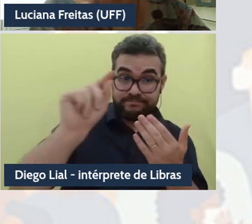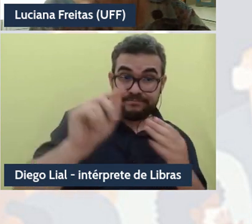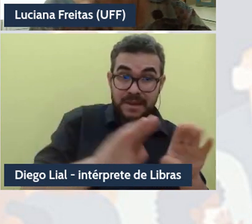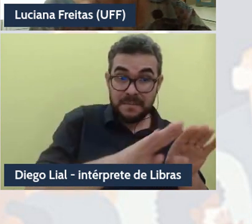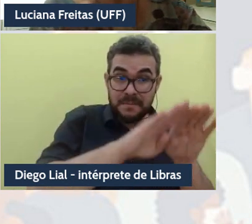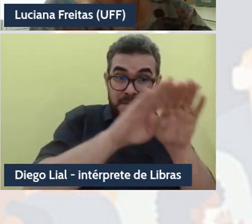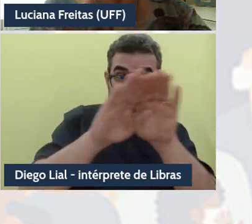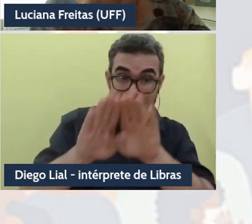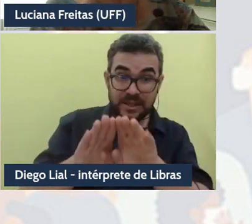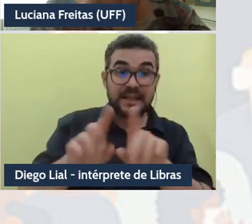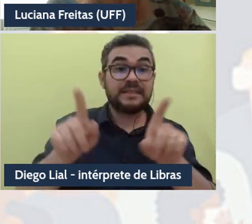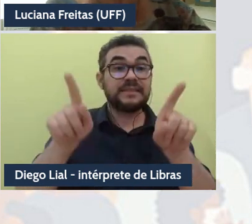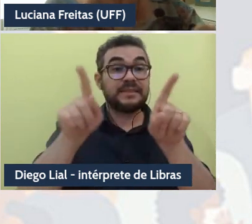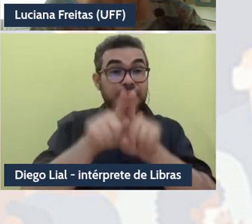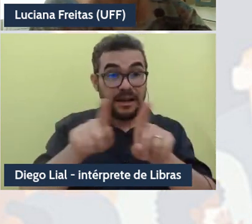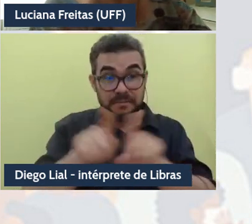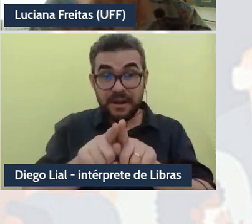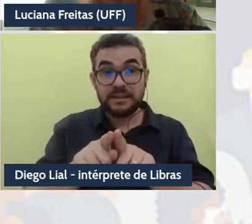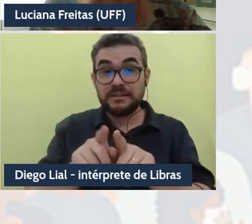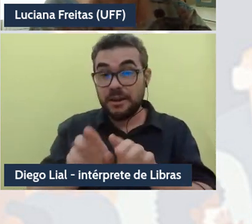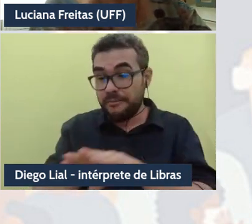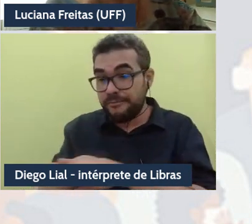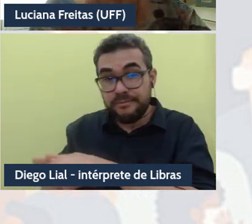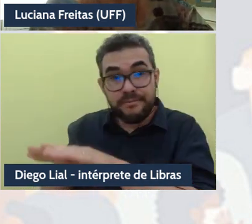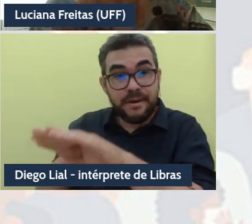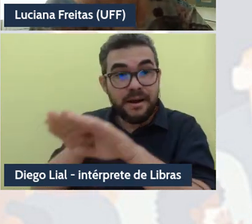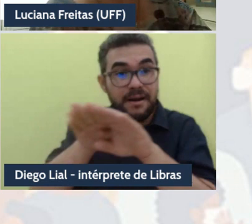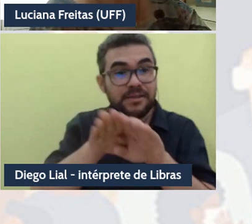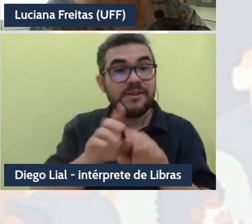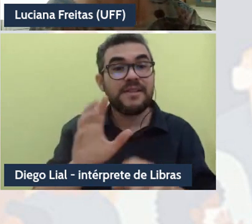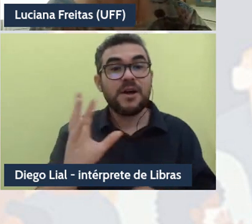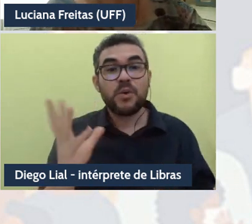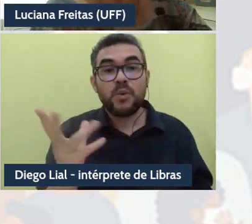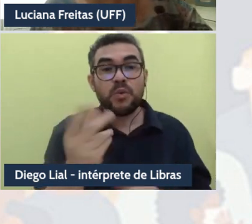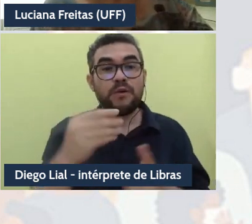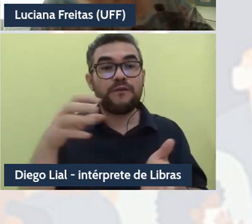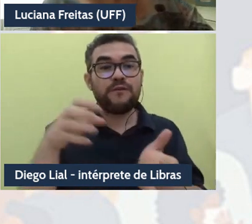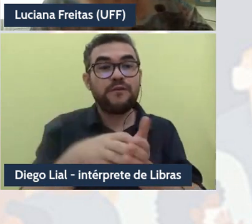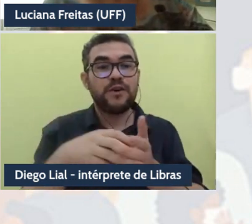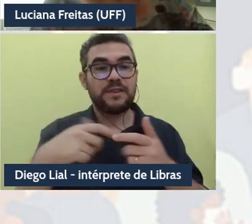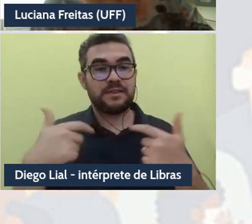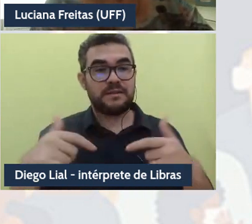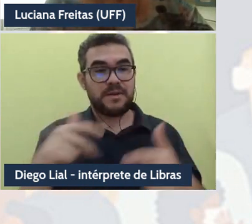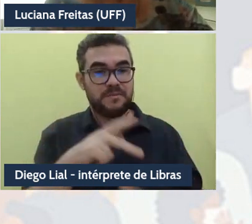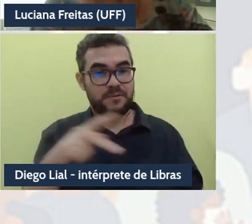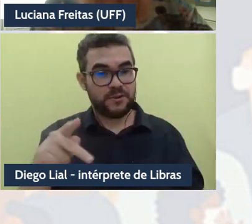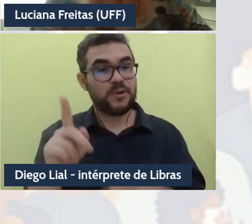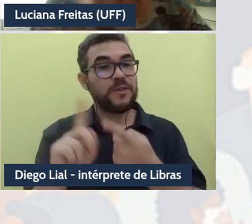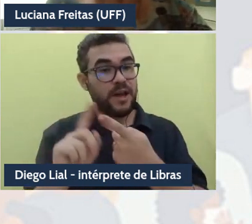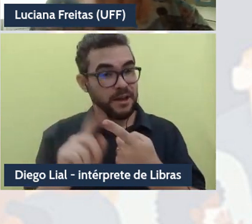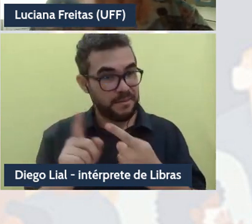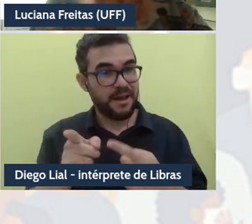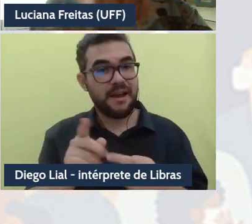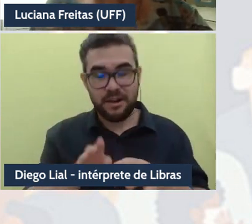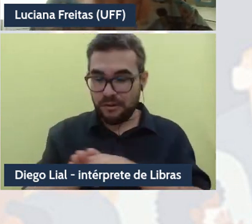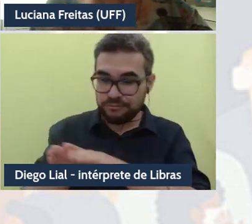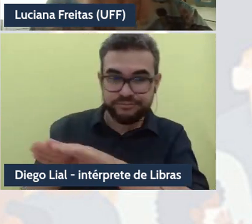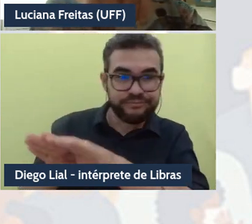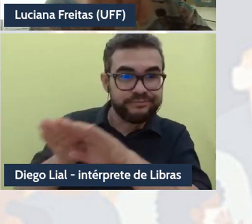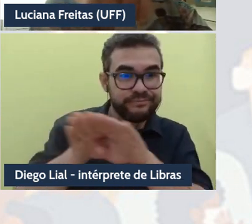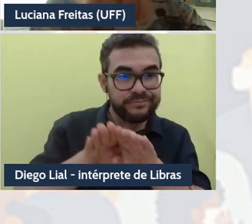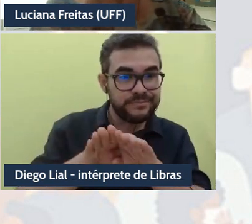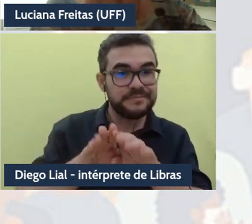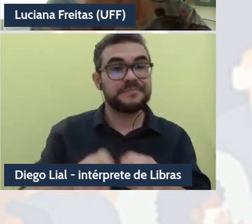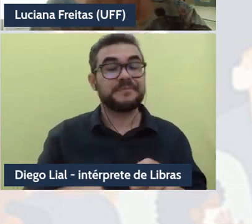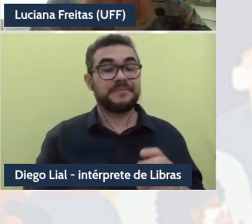na escola lá, encabeçando o trabalho, né, que é o docente. Essa padronização ela também está acontecendo